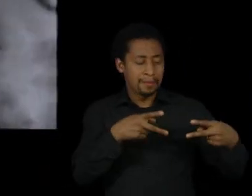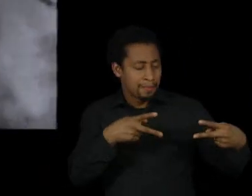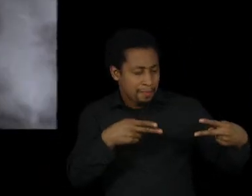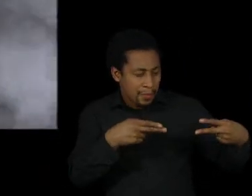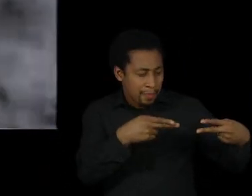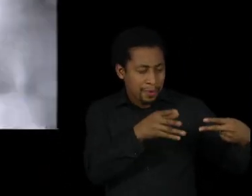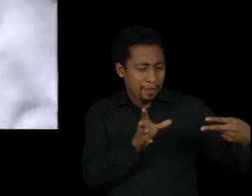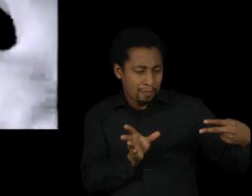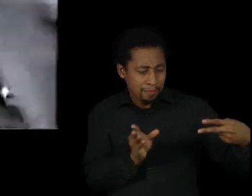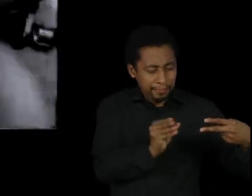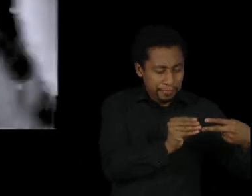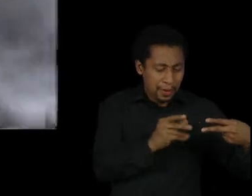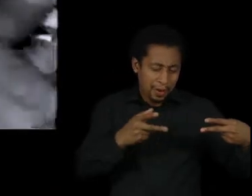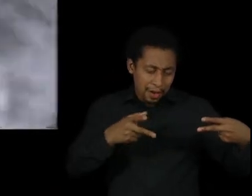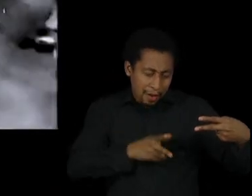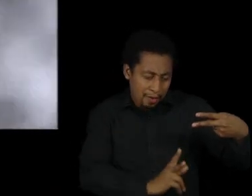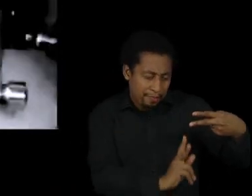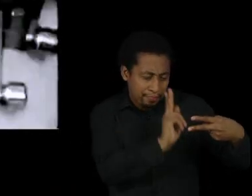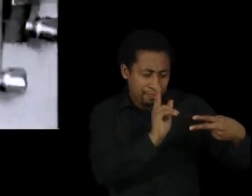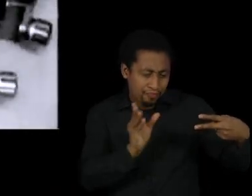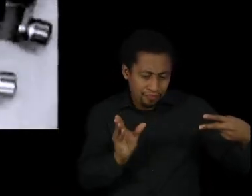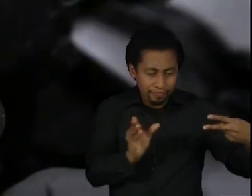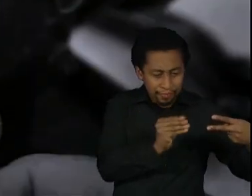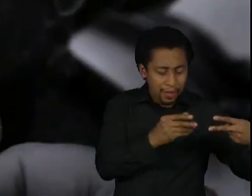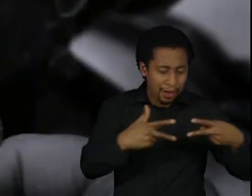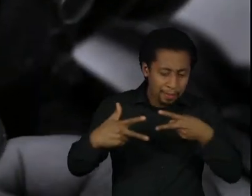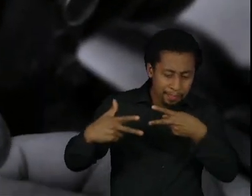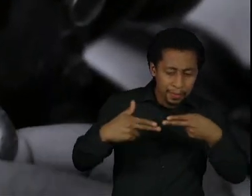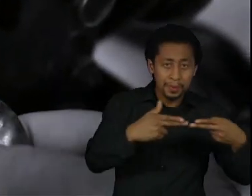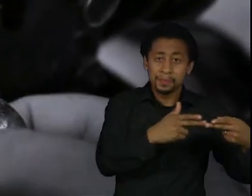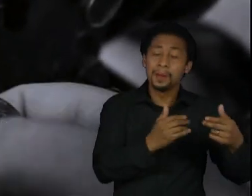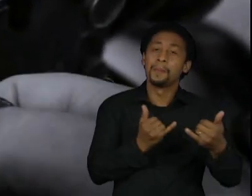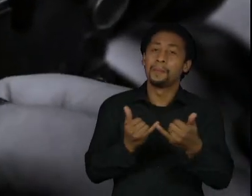Uma habilidade semelhante à do alfaiate.